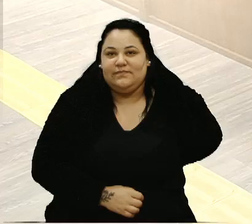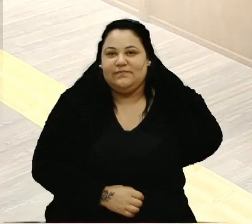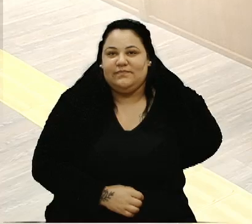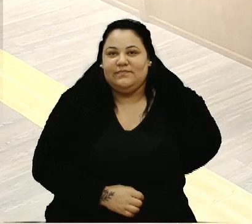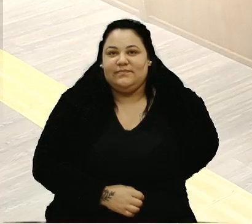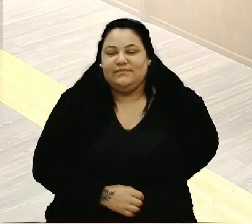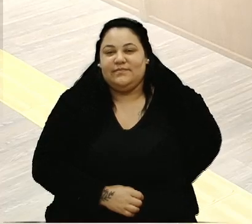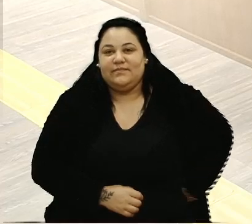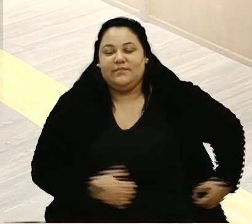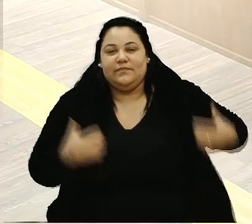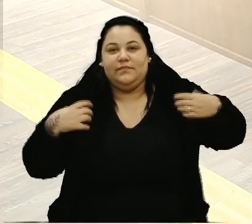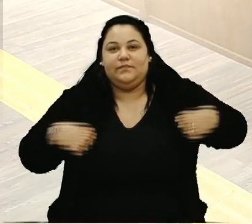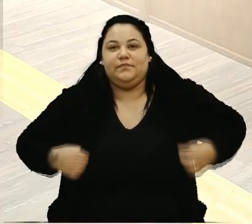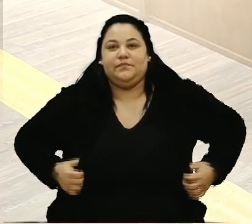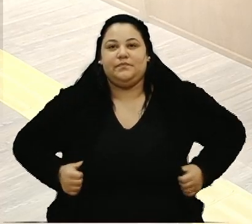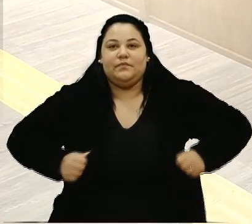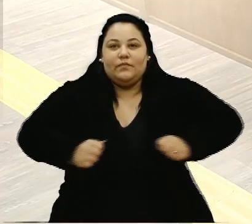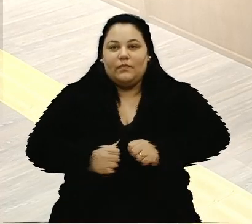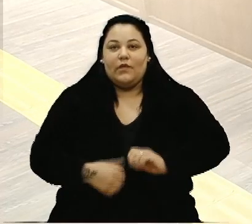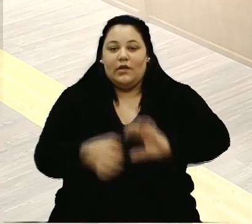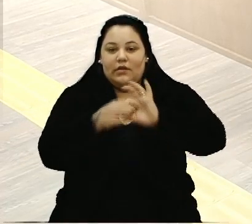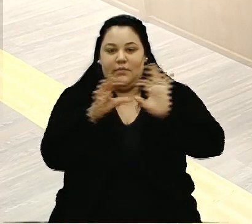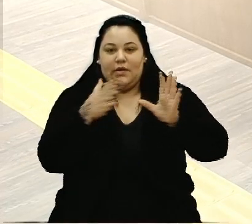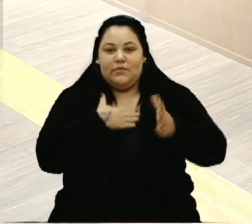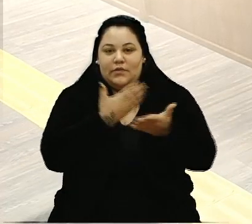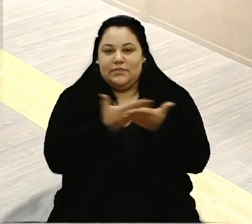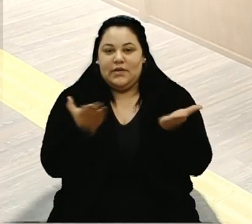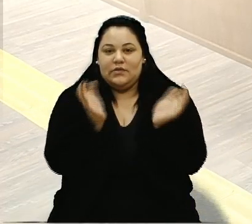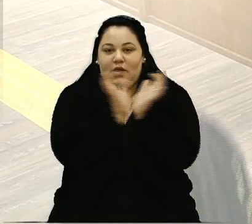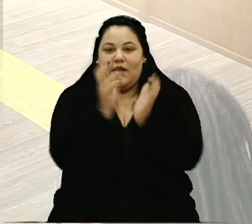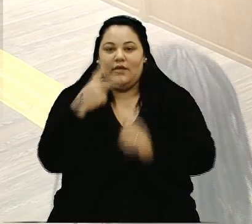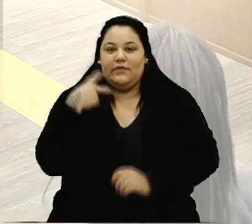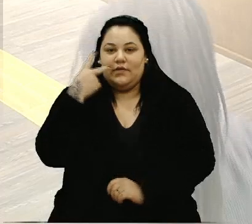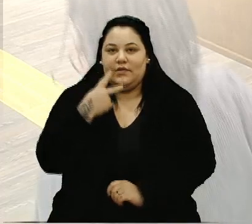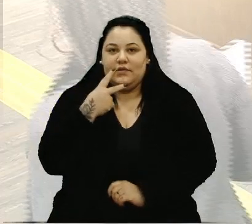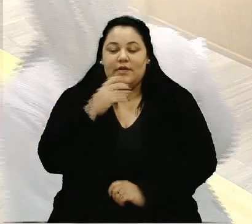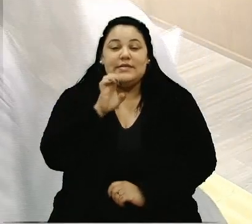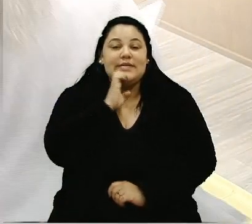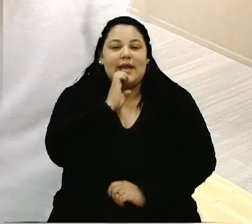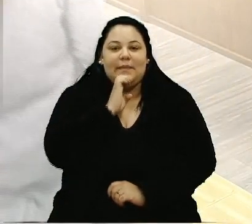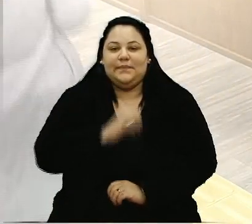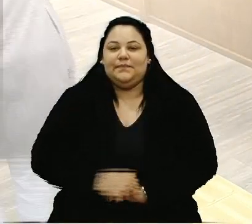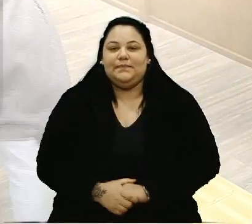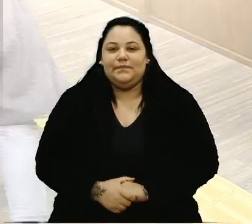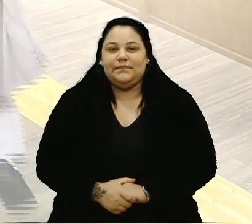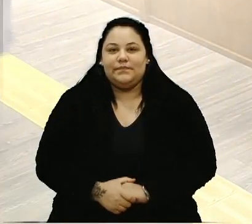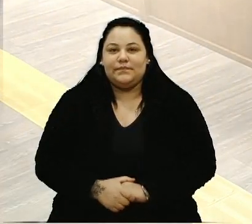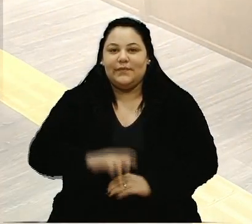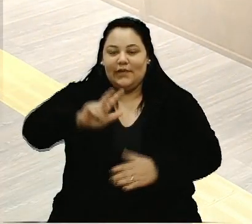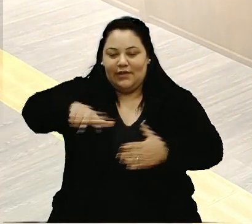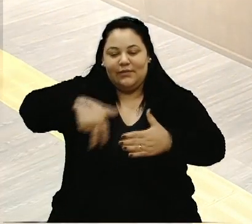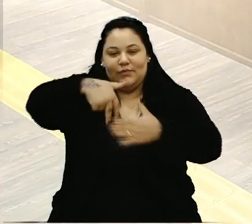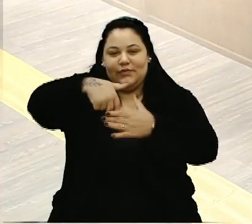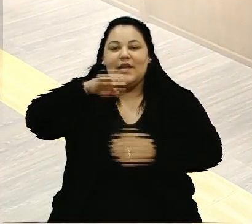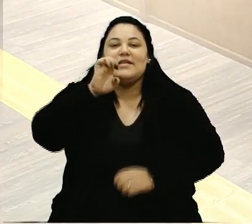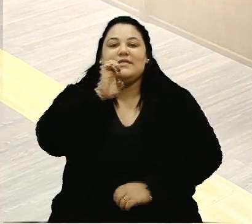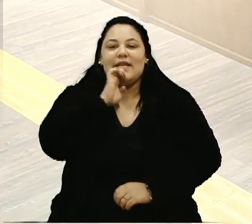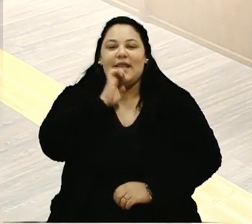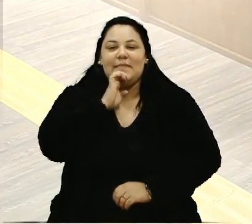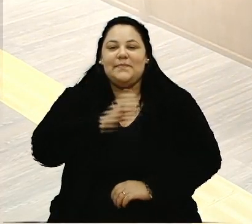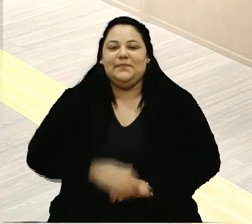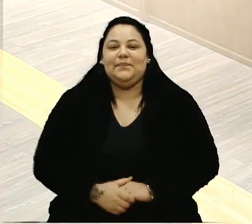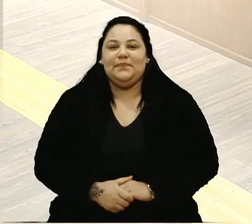Senhora Presidente, cedo o meu espaço para a colega vereadora Estela Balardim. Então, na tribuna, vereadora